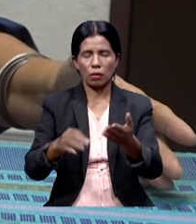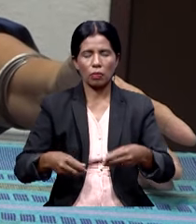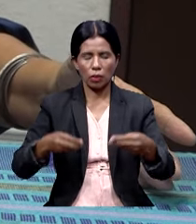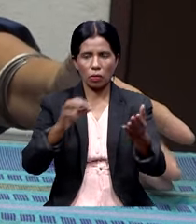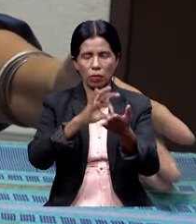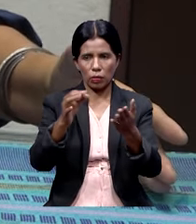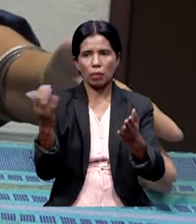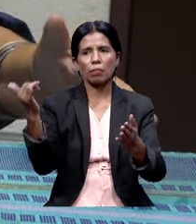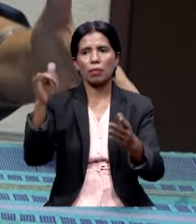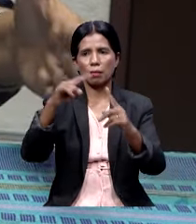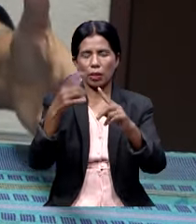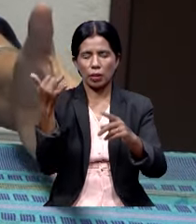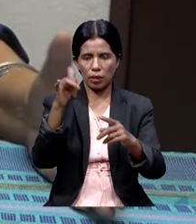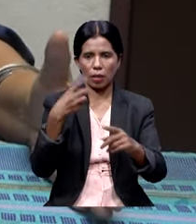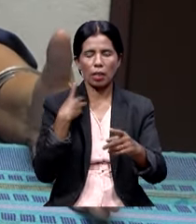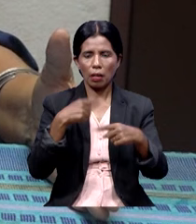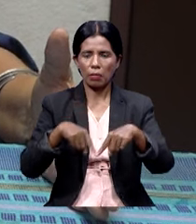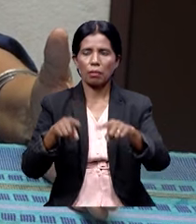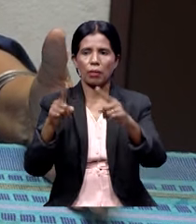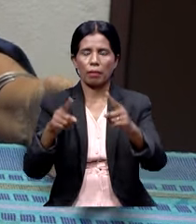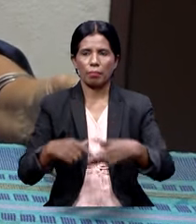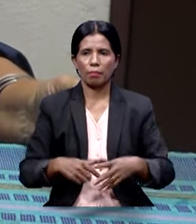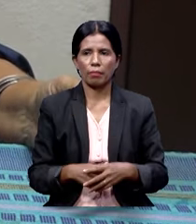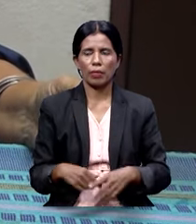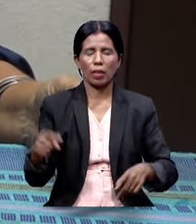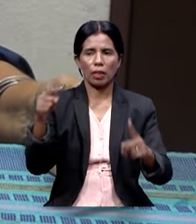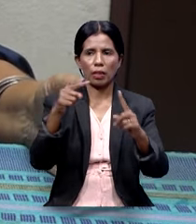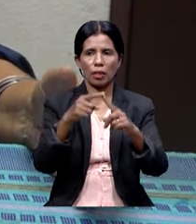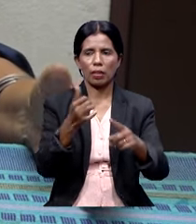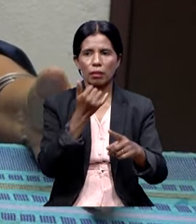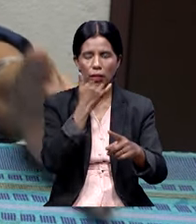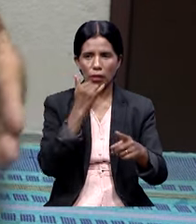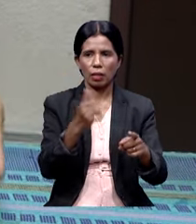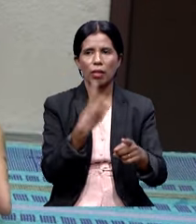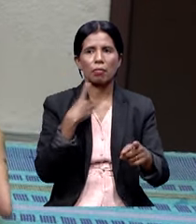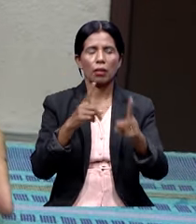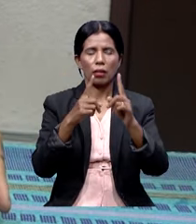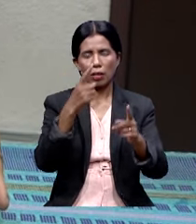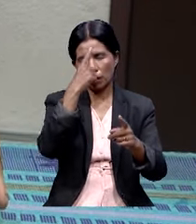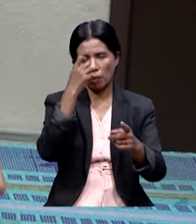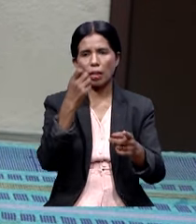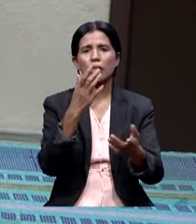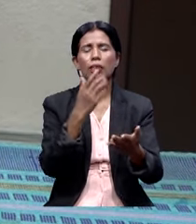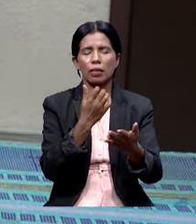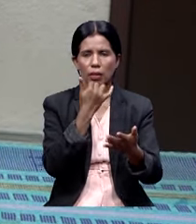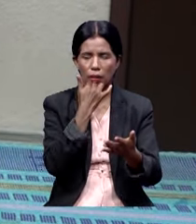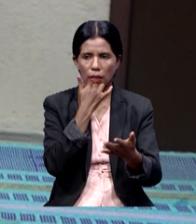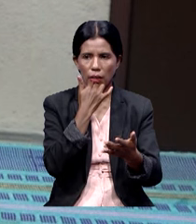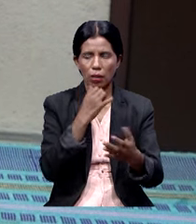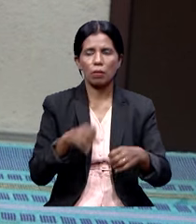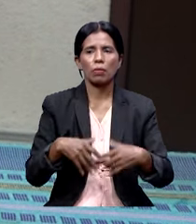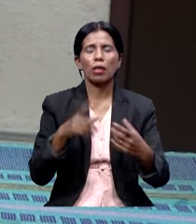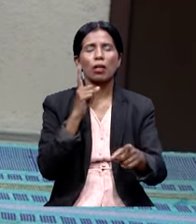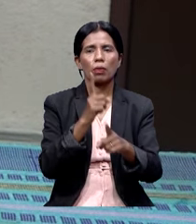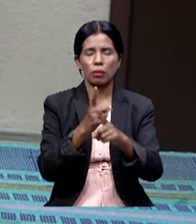ba sire Depois a mi va dien ne ni sala ne ne entam mi explica tam sama sala entam o insani los de